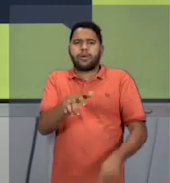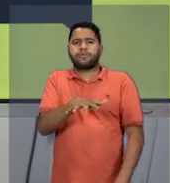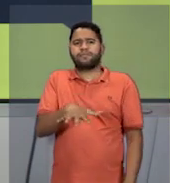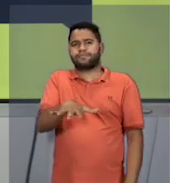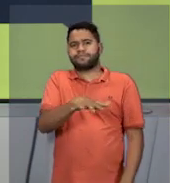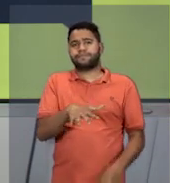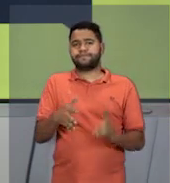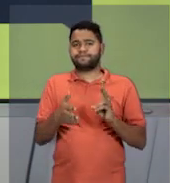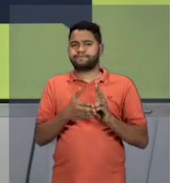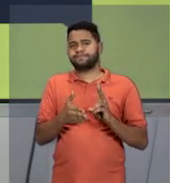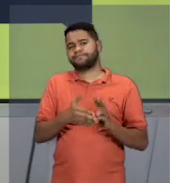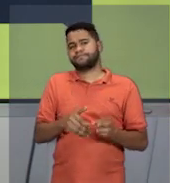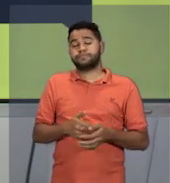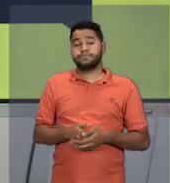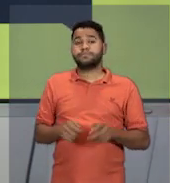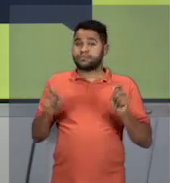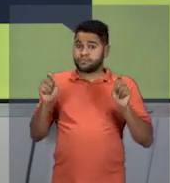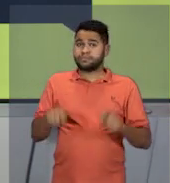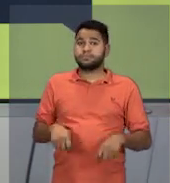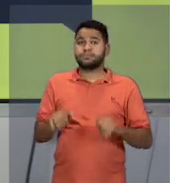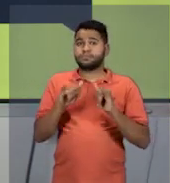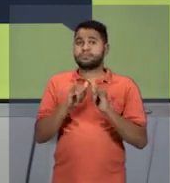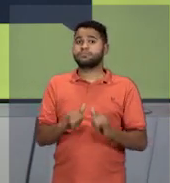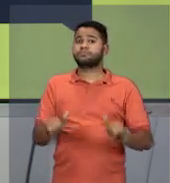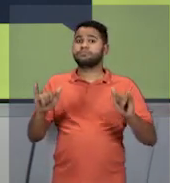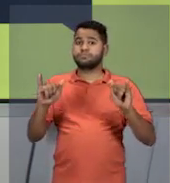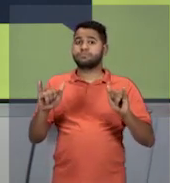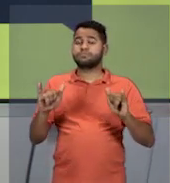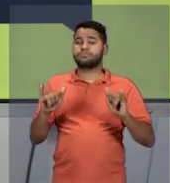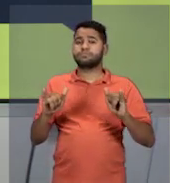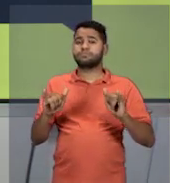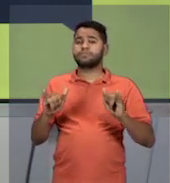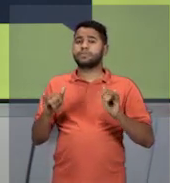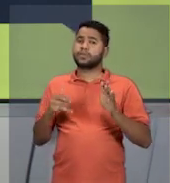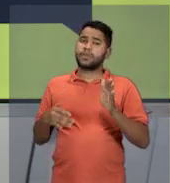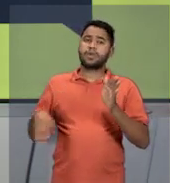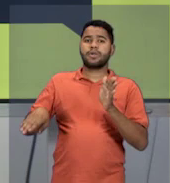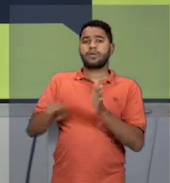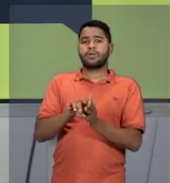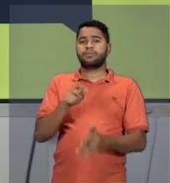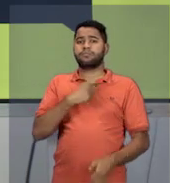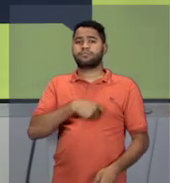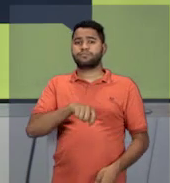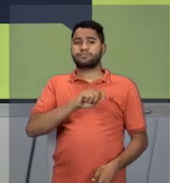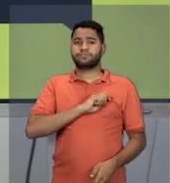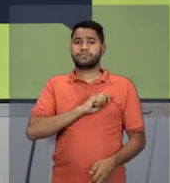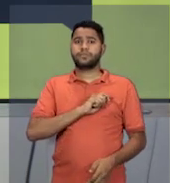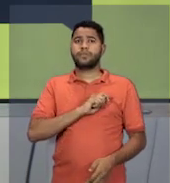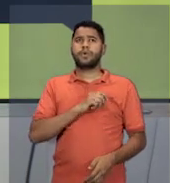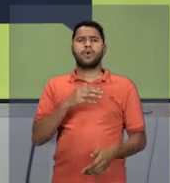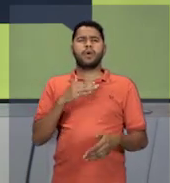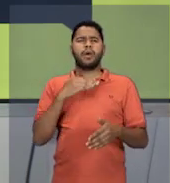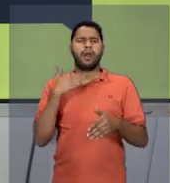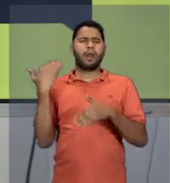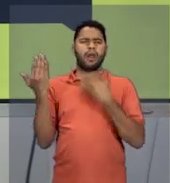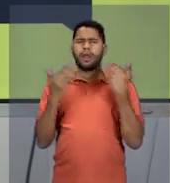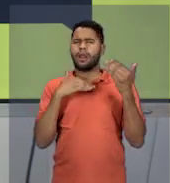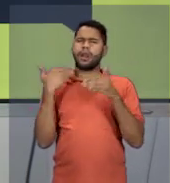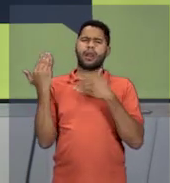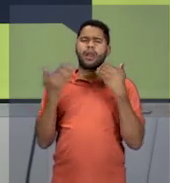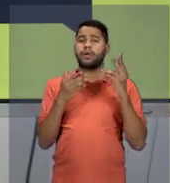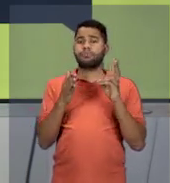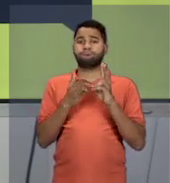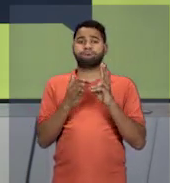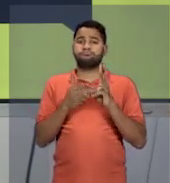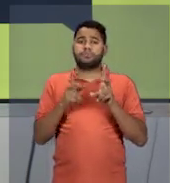indígenas. É possível dizer até que com a chegada dos espanhóis morreu tantos índios quanto